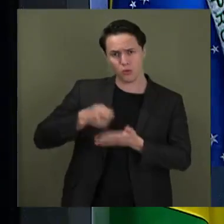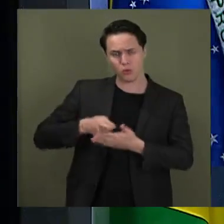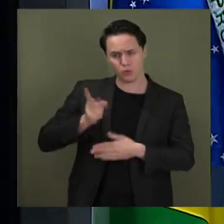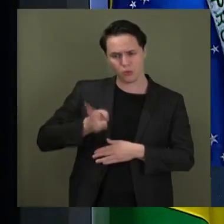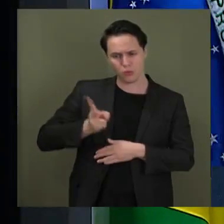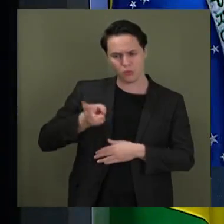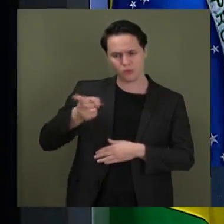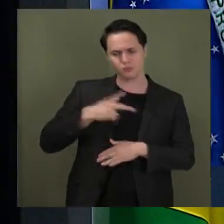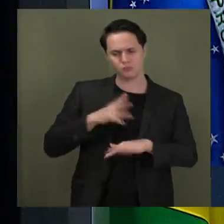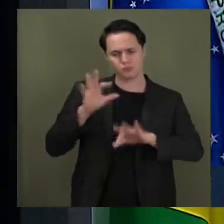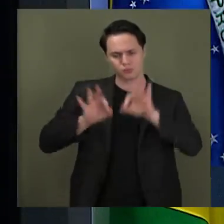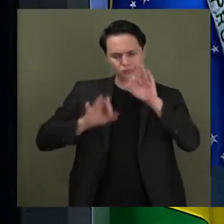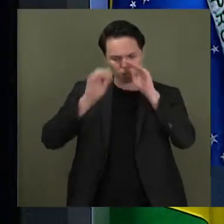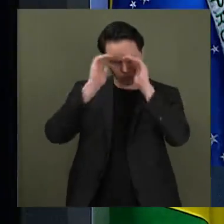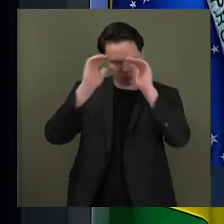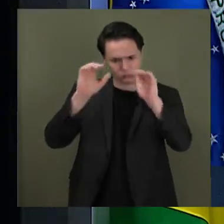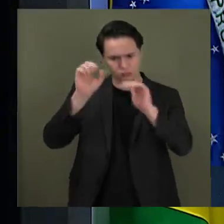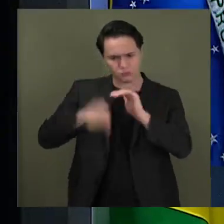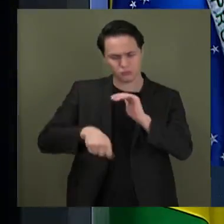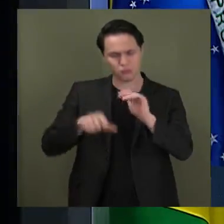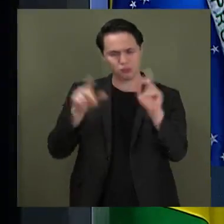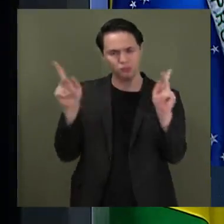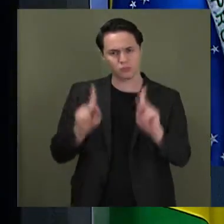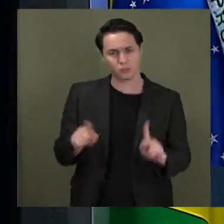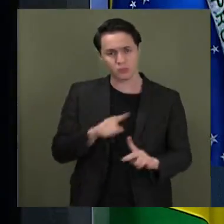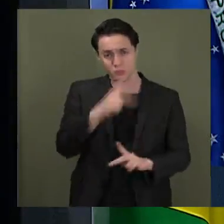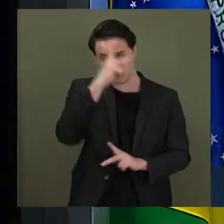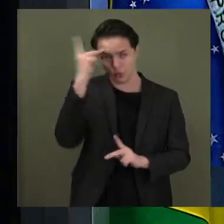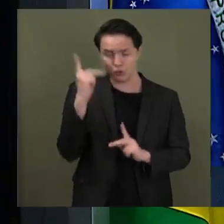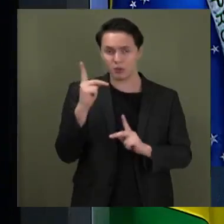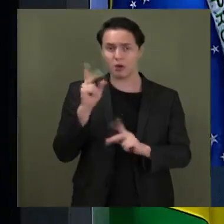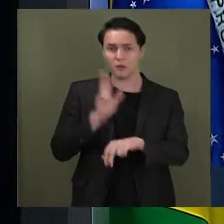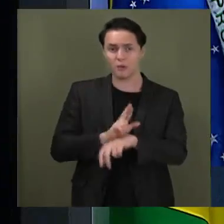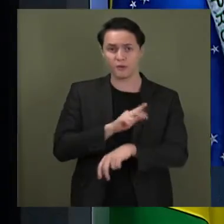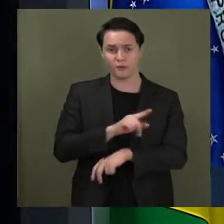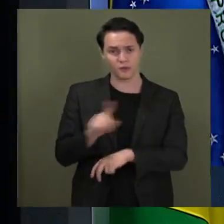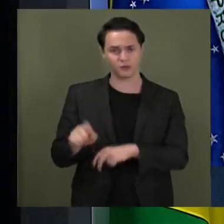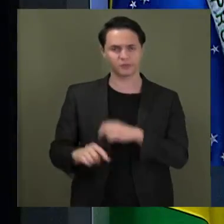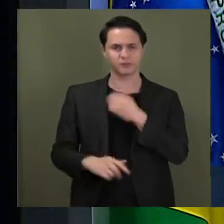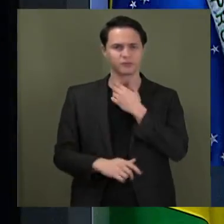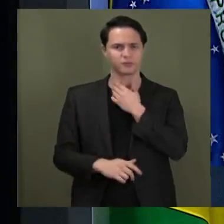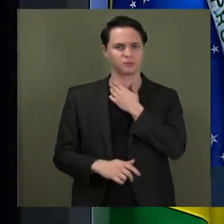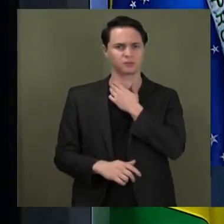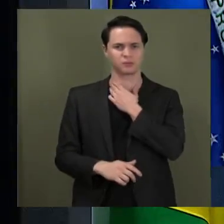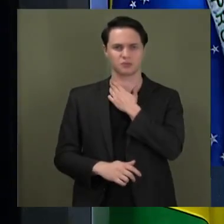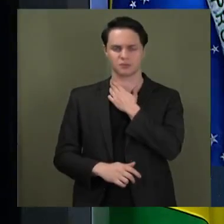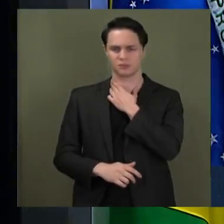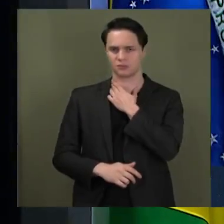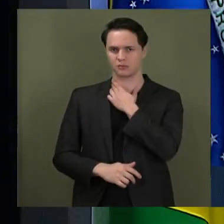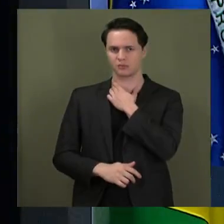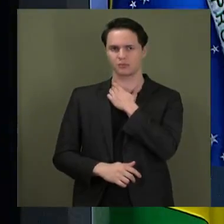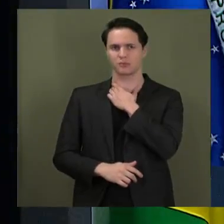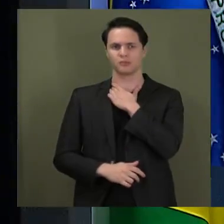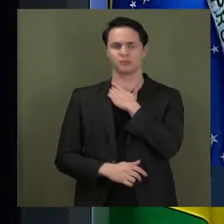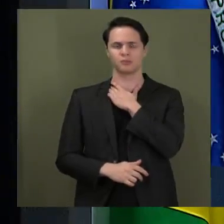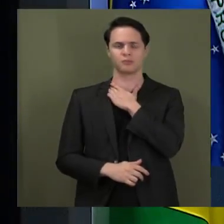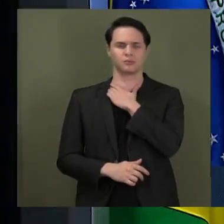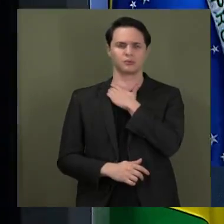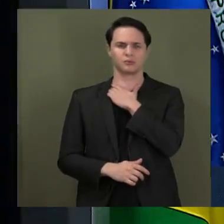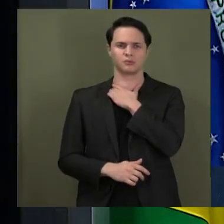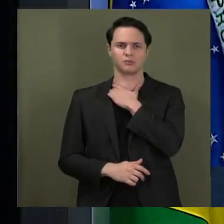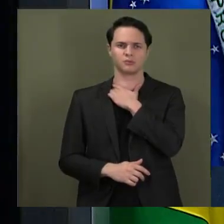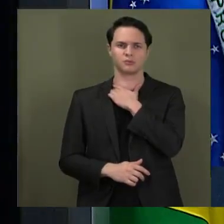ordeira, respeitosa, pacífica os seus representantes. O embate entre o empresário, dono do